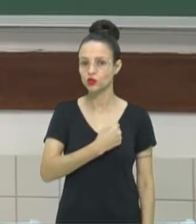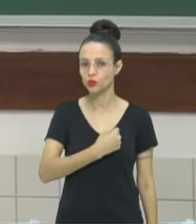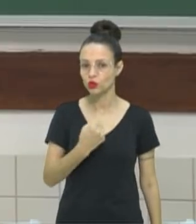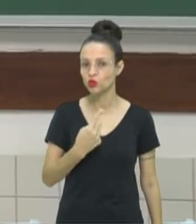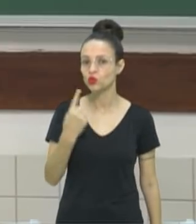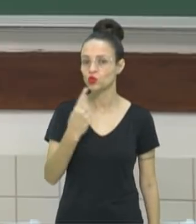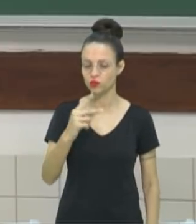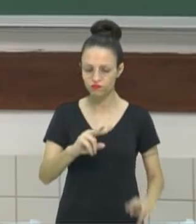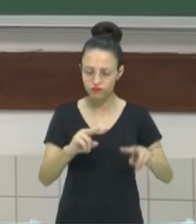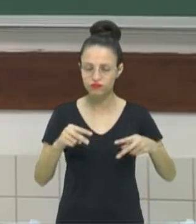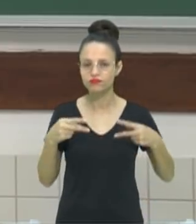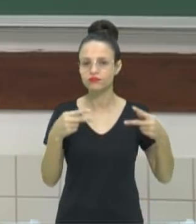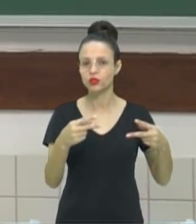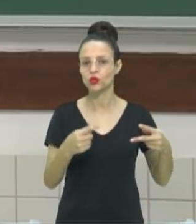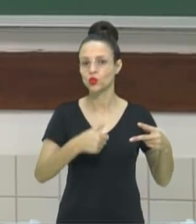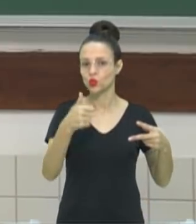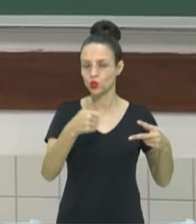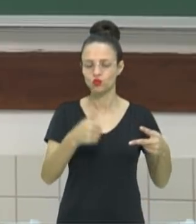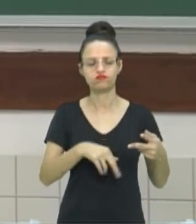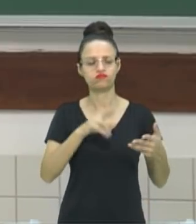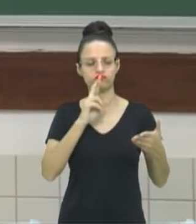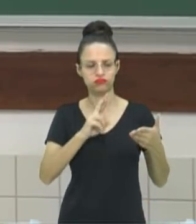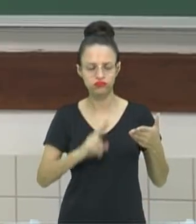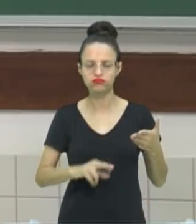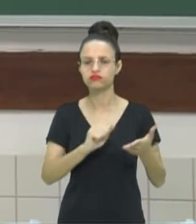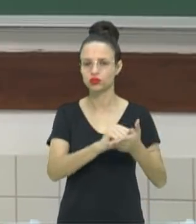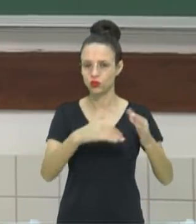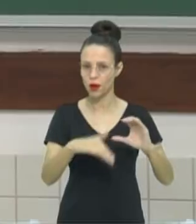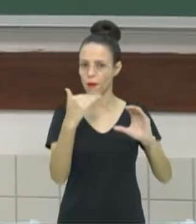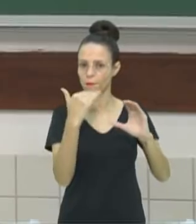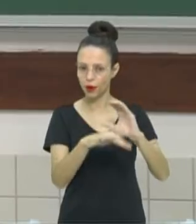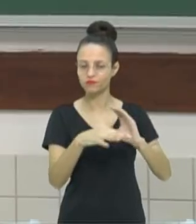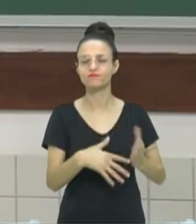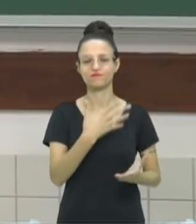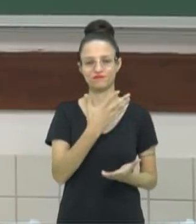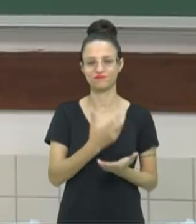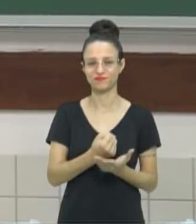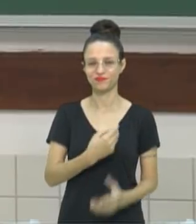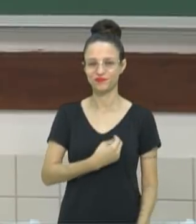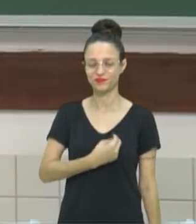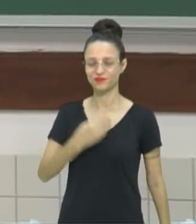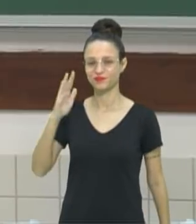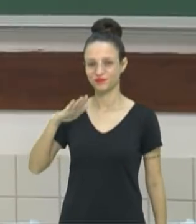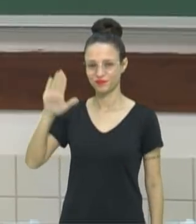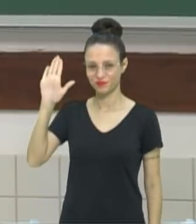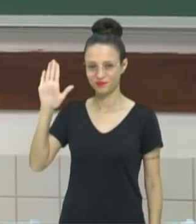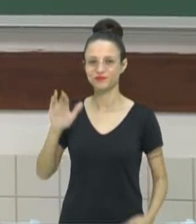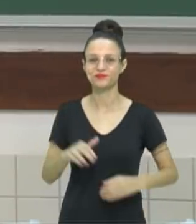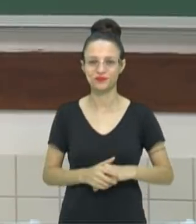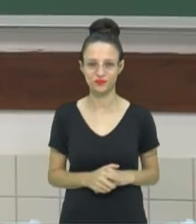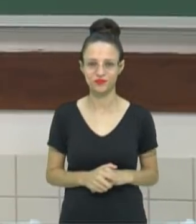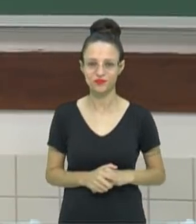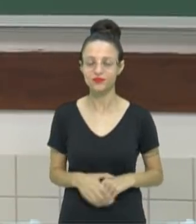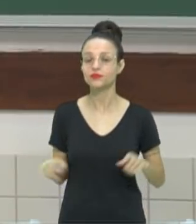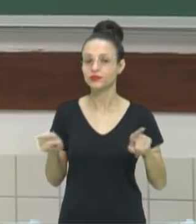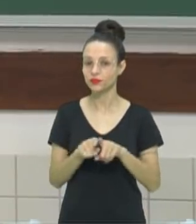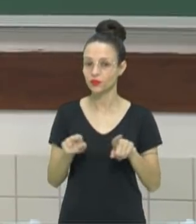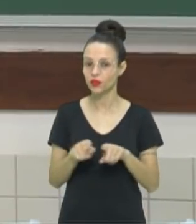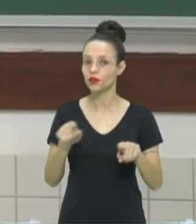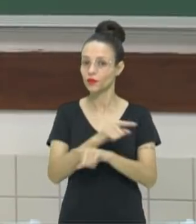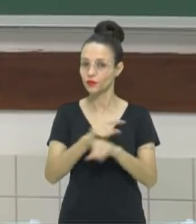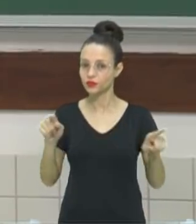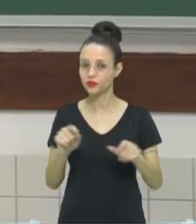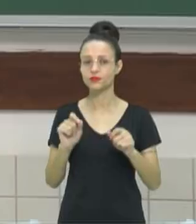link número 1. Aí vocês fazem a atividade, enviam e fica registrada a presença de vocês. Façam também as